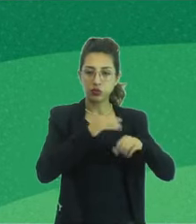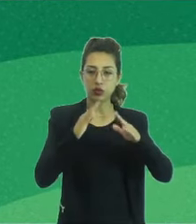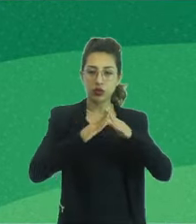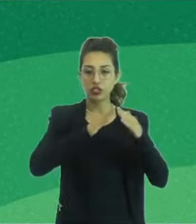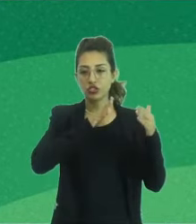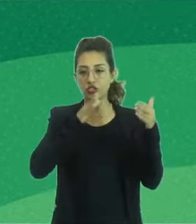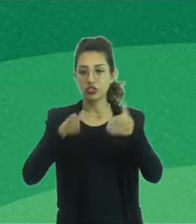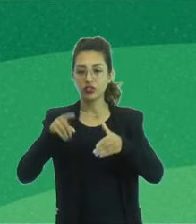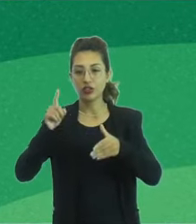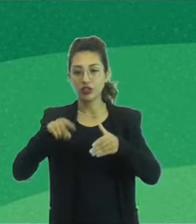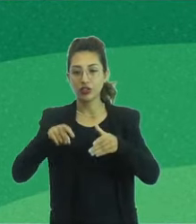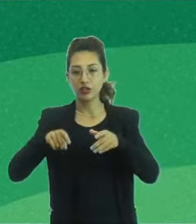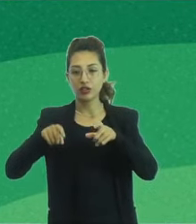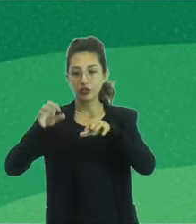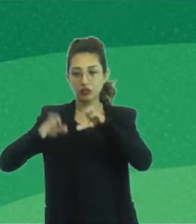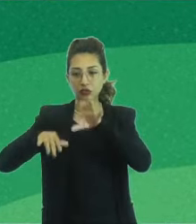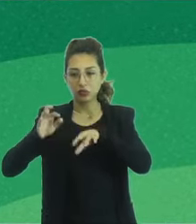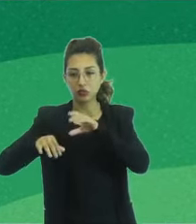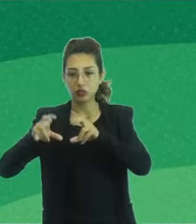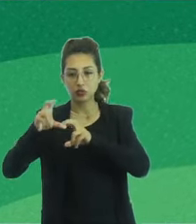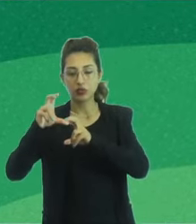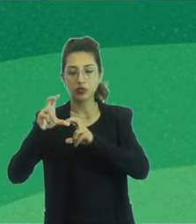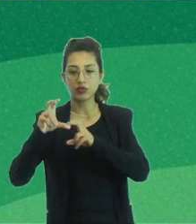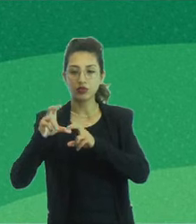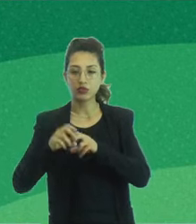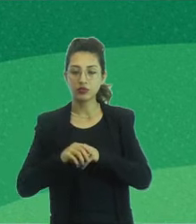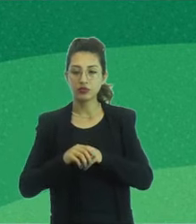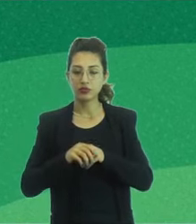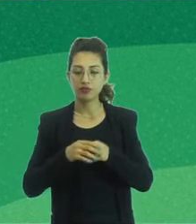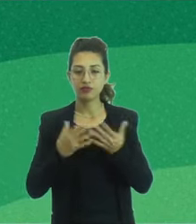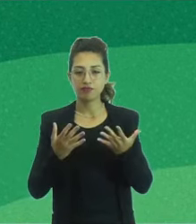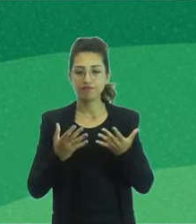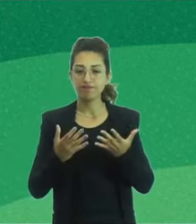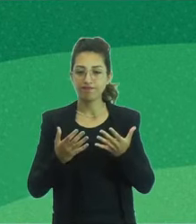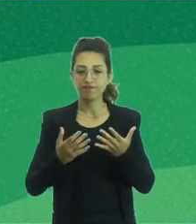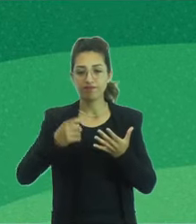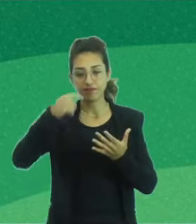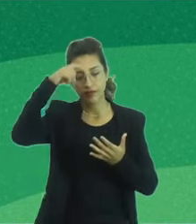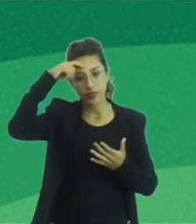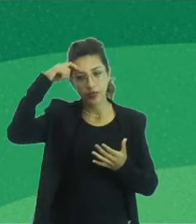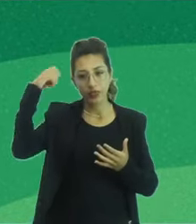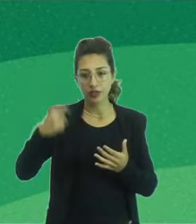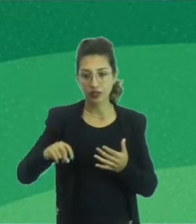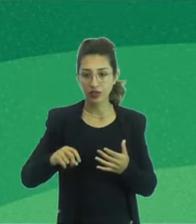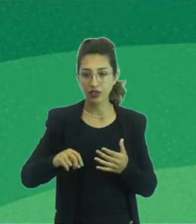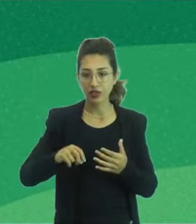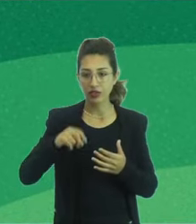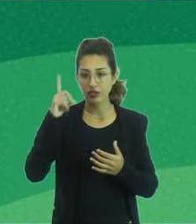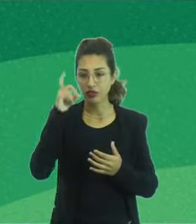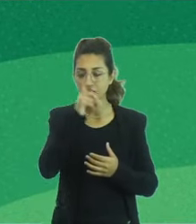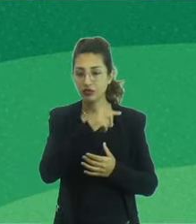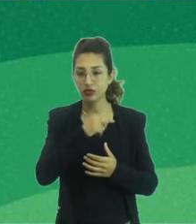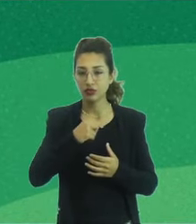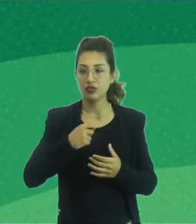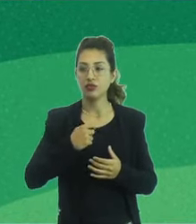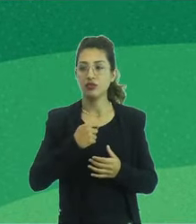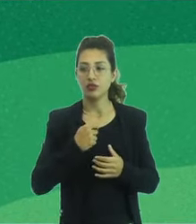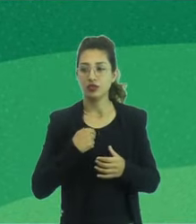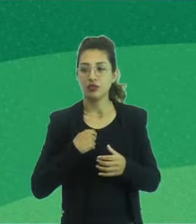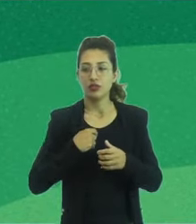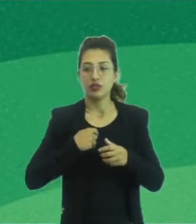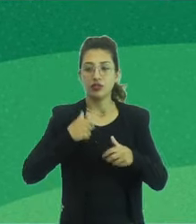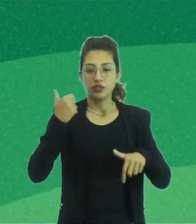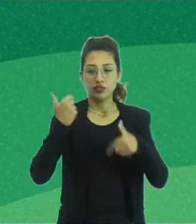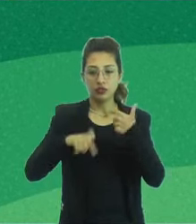outro trabalho que ia ficar fazendo coisa de Live de Python dá trabalho por mais que não pareça que eu tô lá só falando um monte de